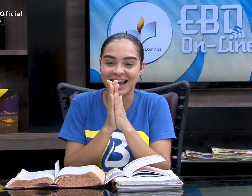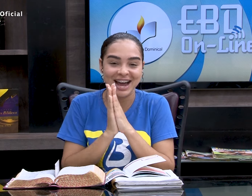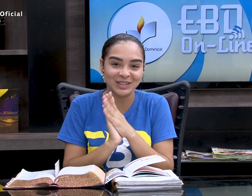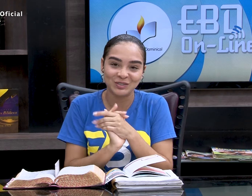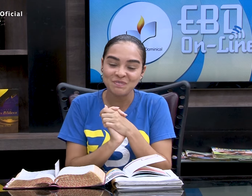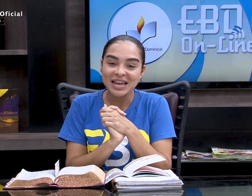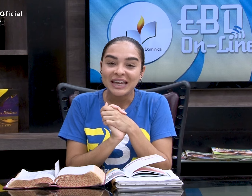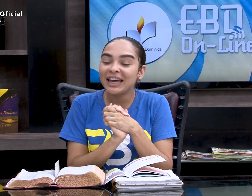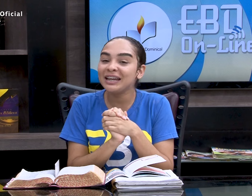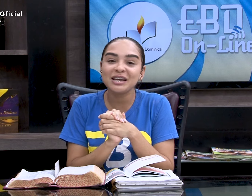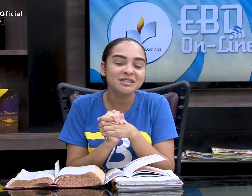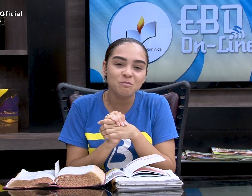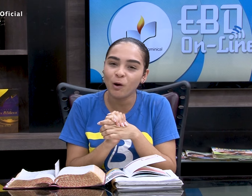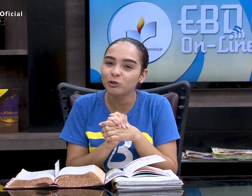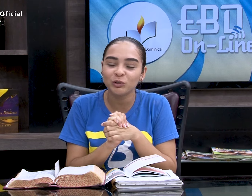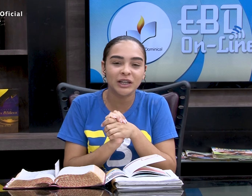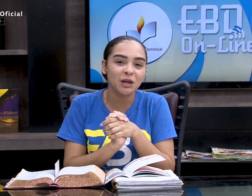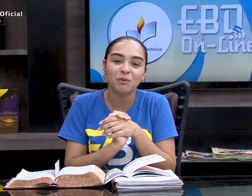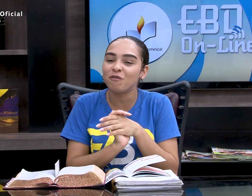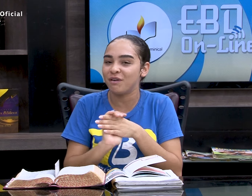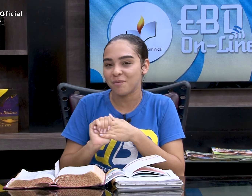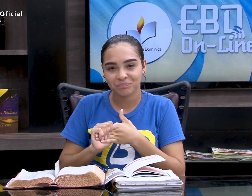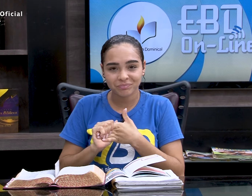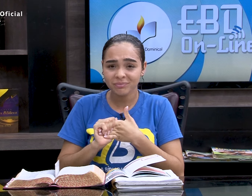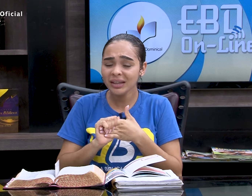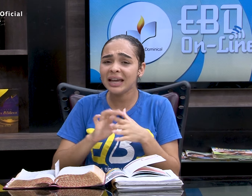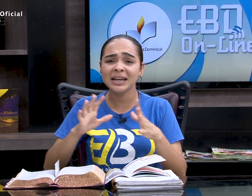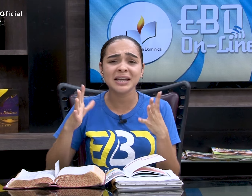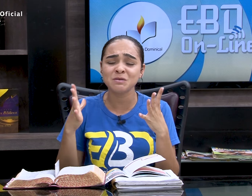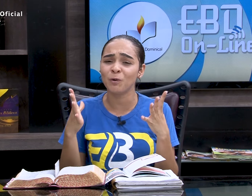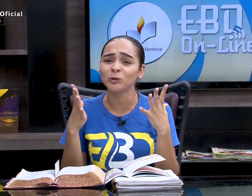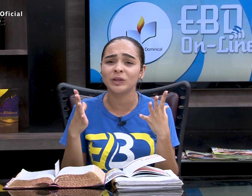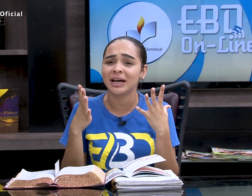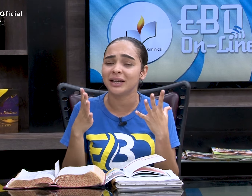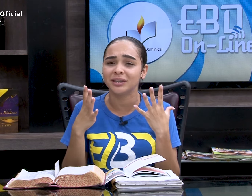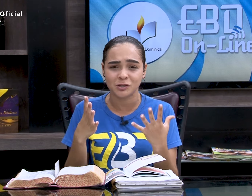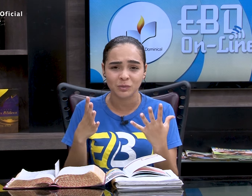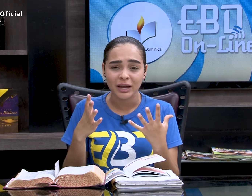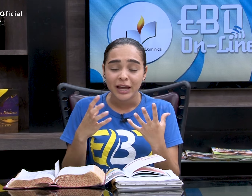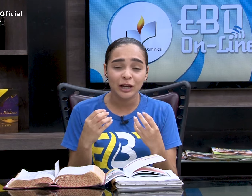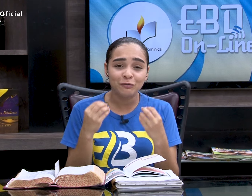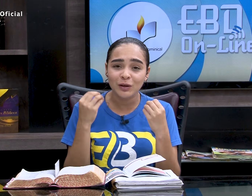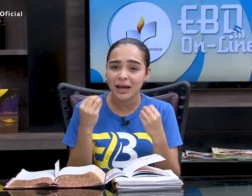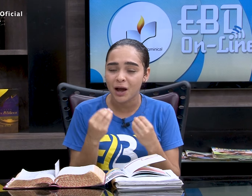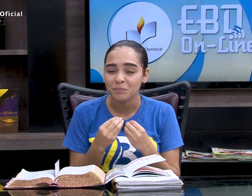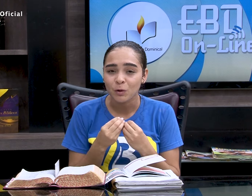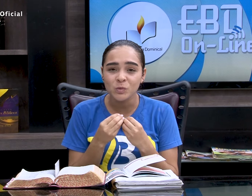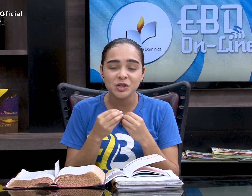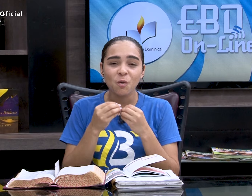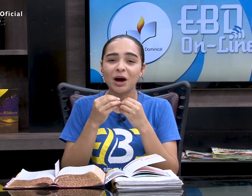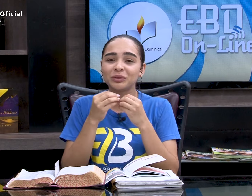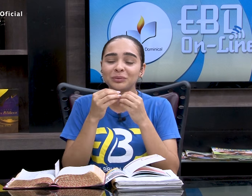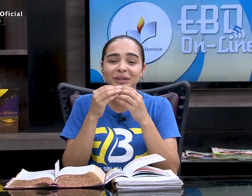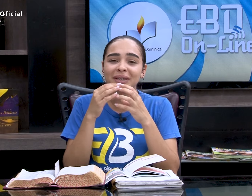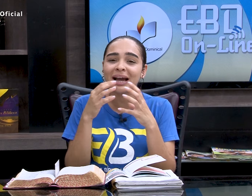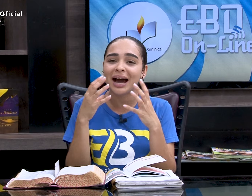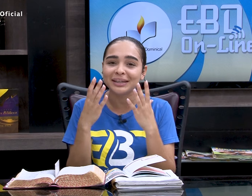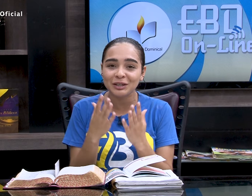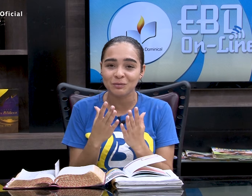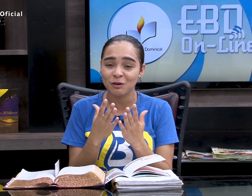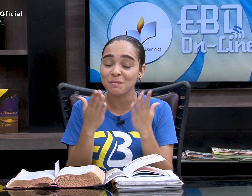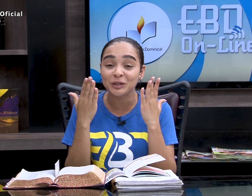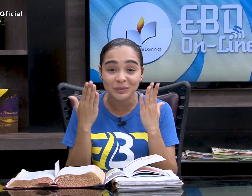tão delicado que ele nem se importou de ter que provar ele nem se importou de nada disso ele foi lá com o seu alto de